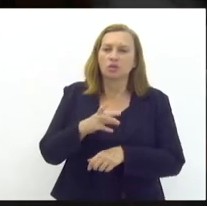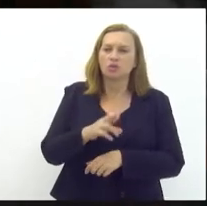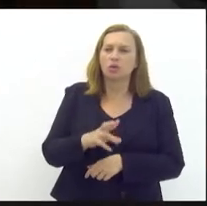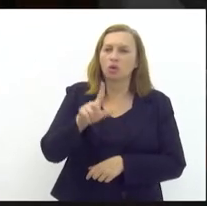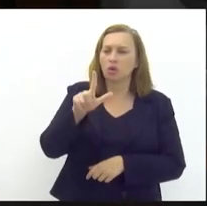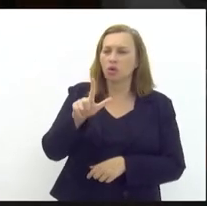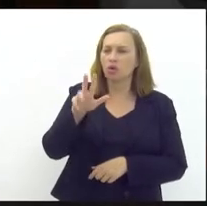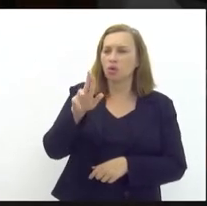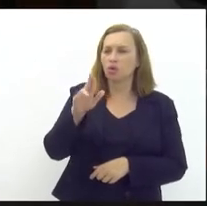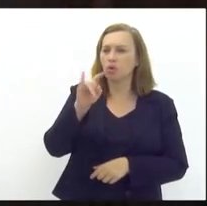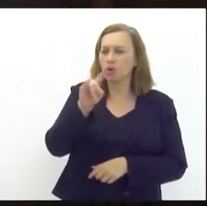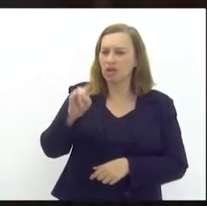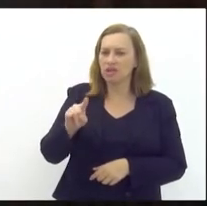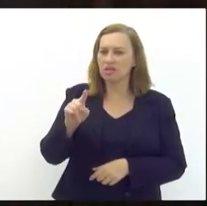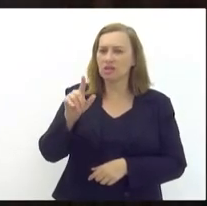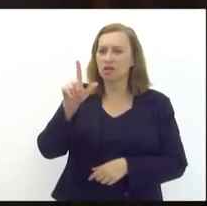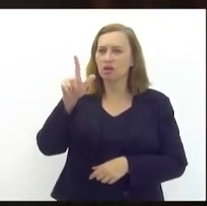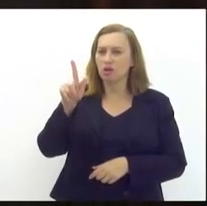fenafisco